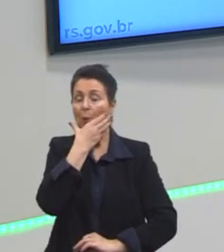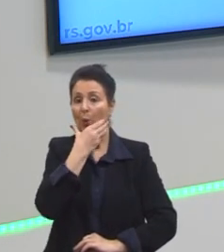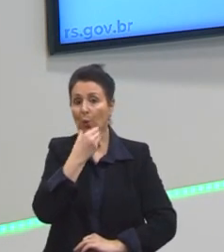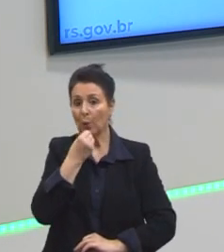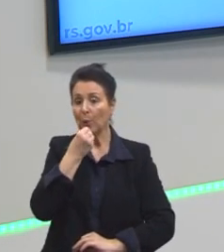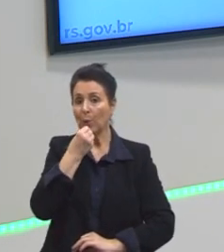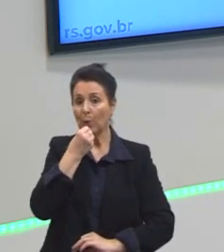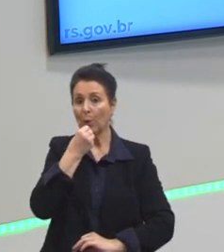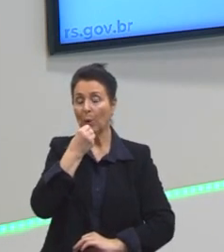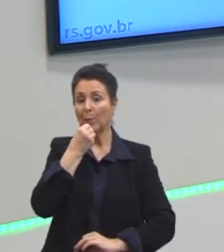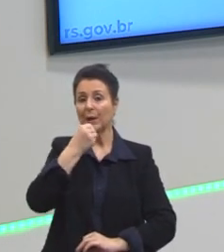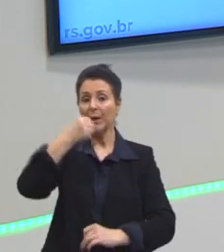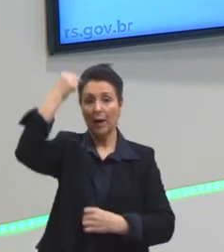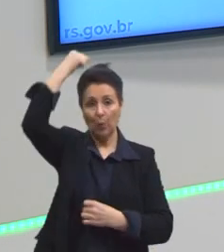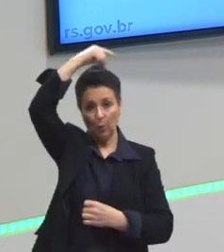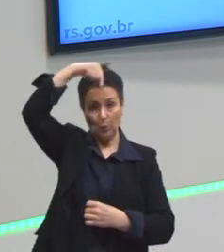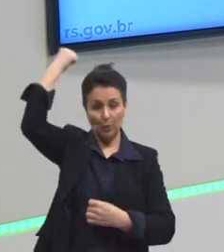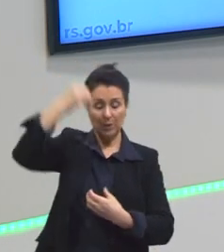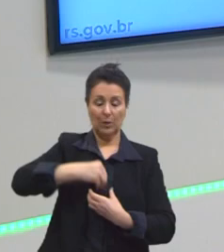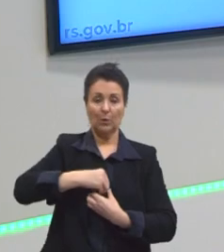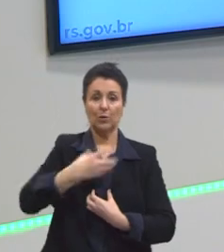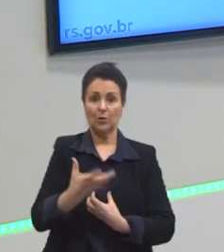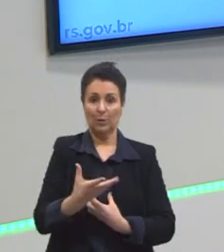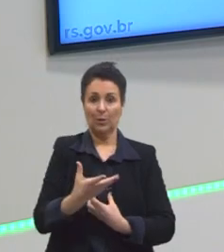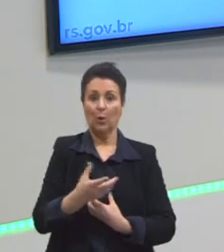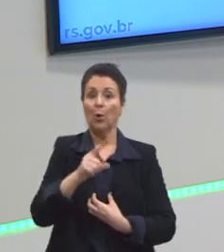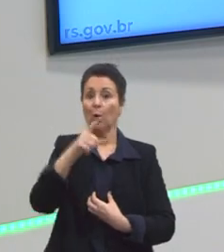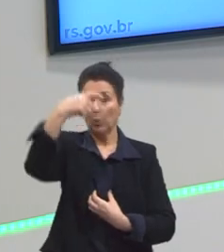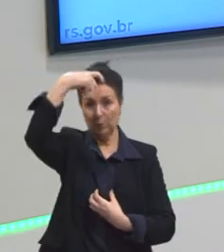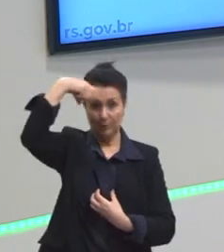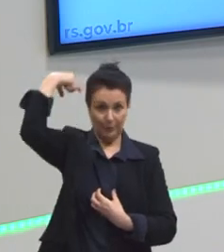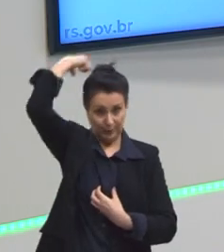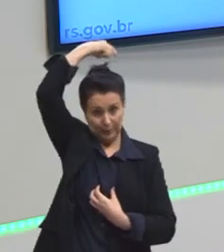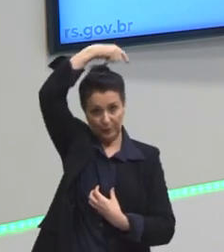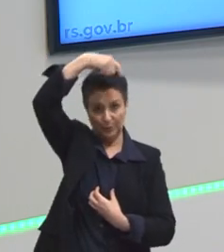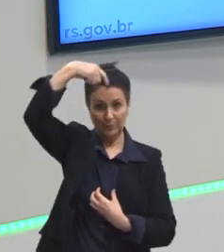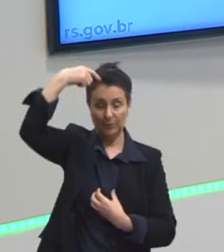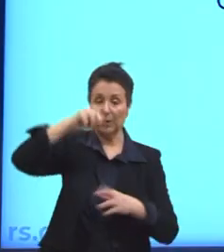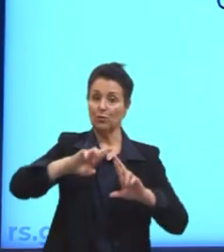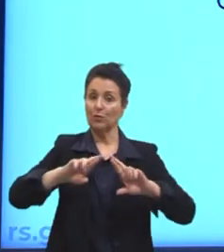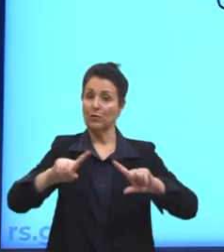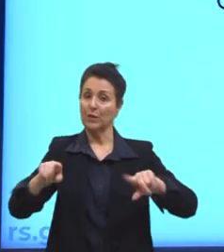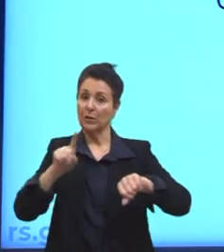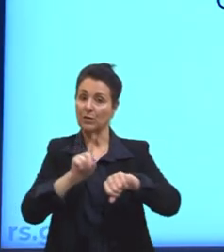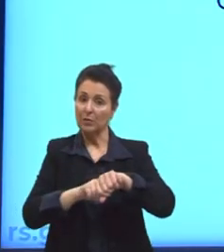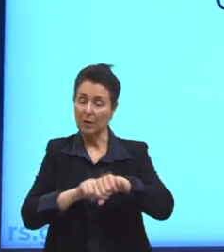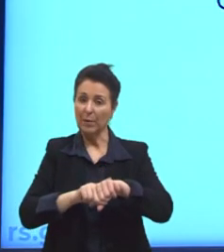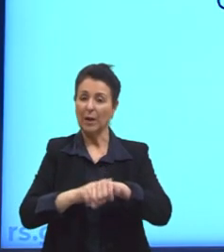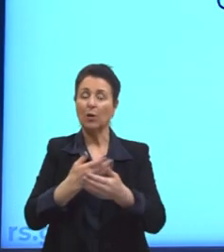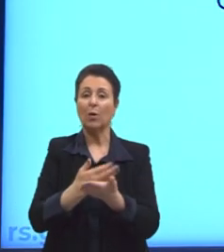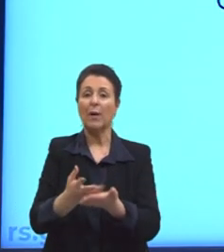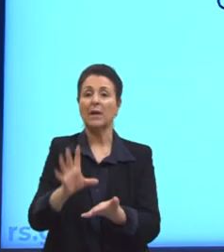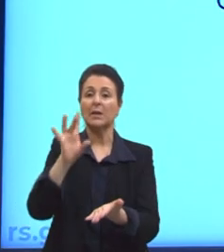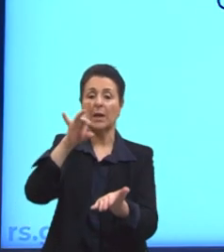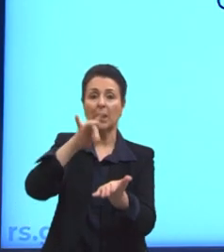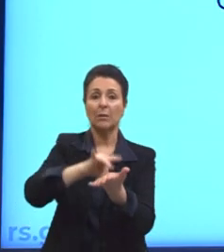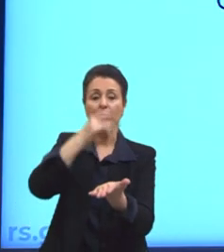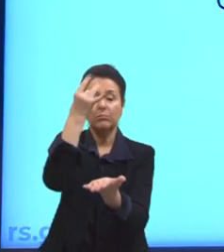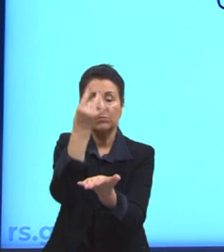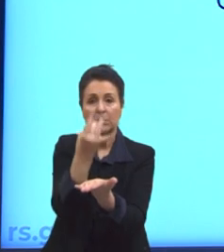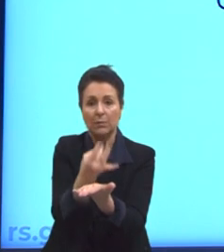aqui no já encontra umas pedreiro um pouco melhor para para resolver né também são tempos de heresias já começa a se questionar